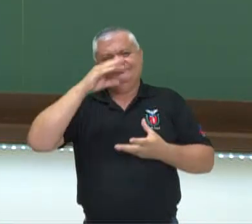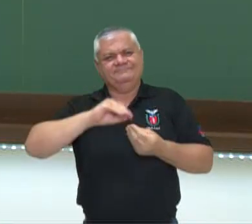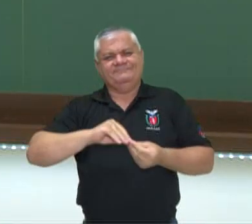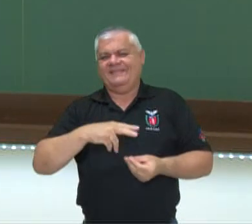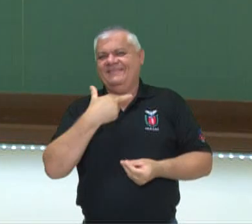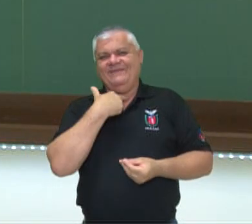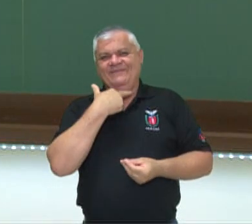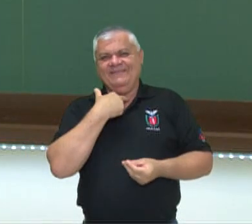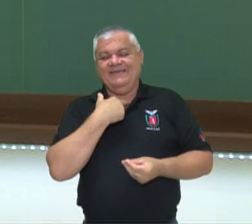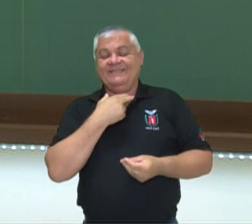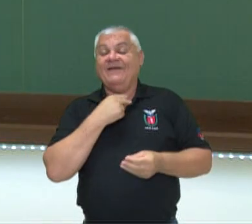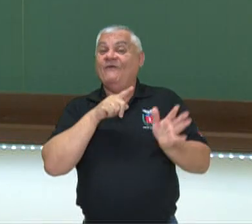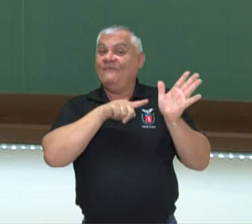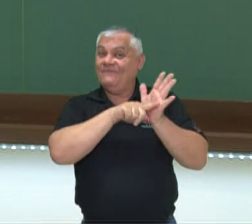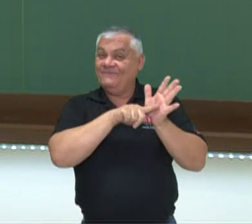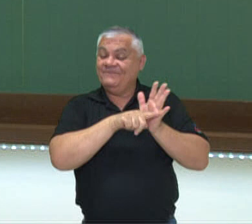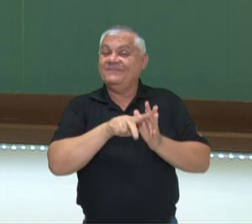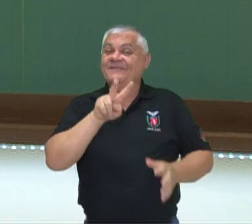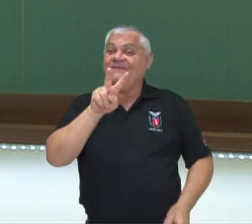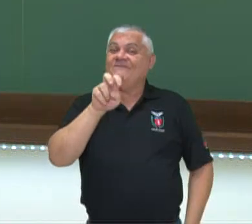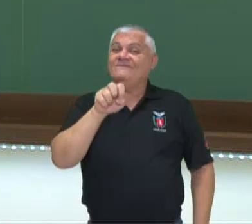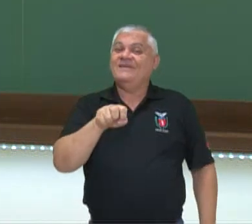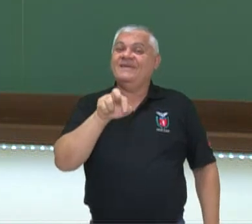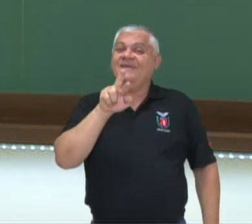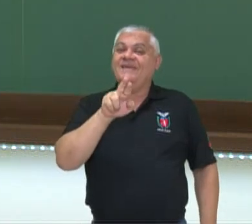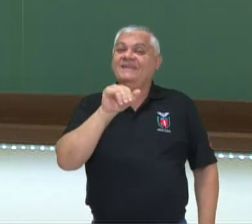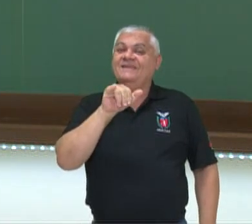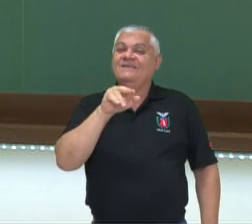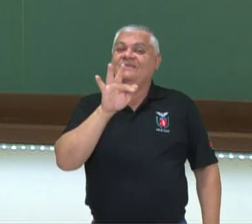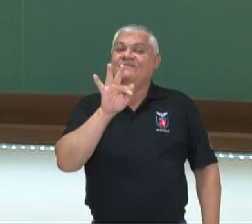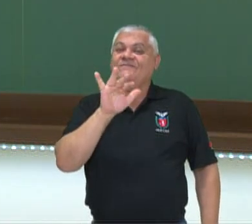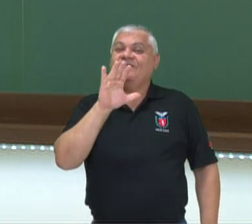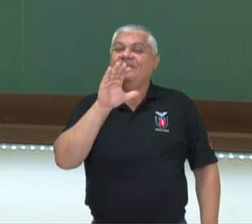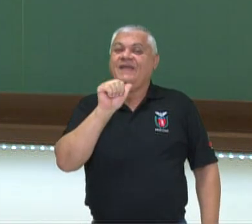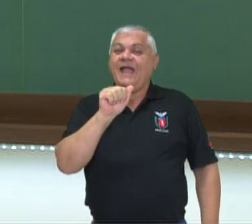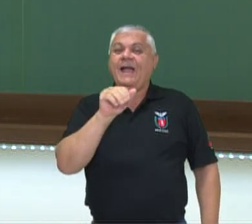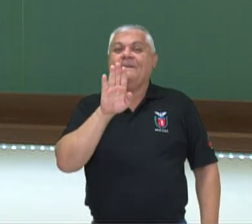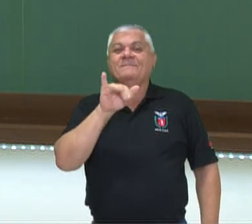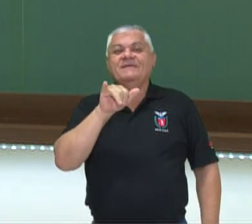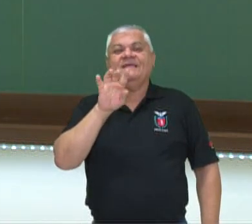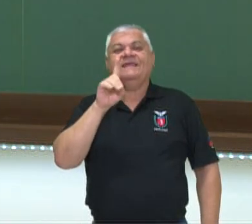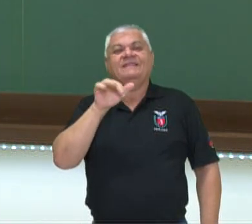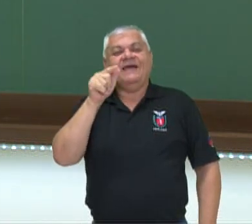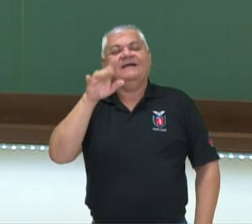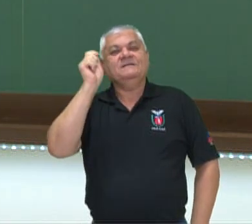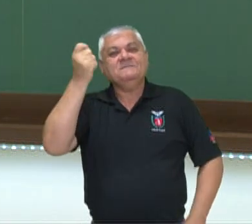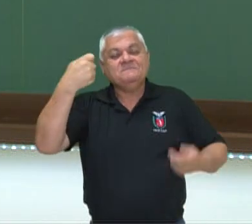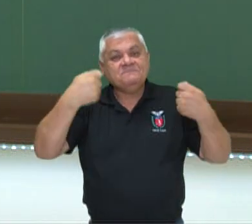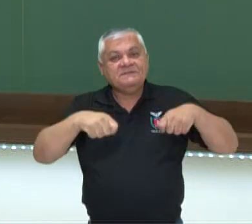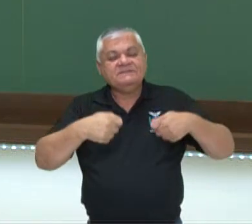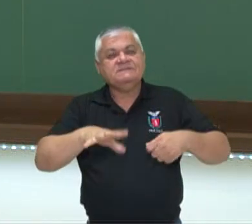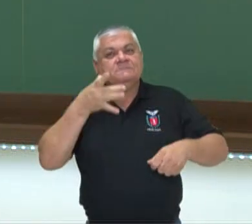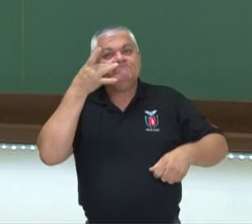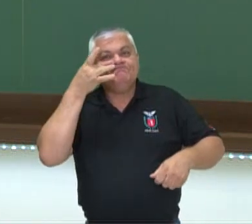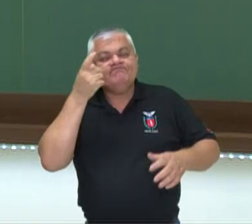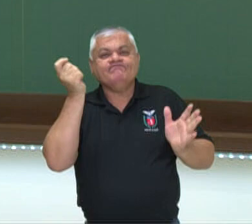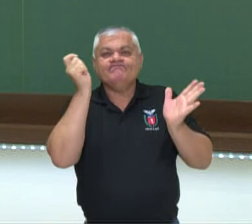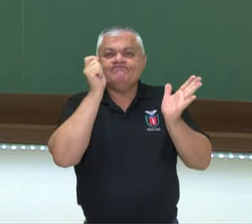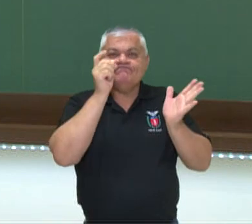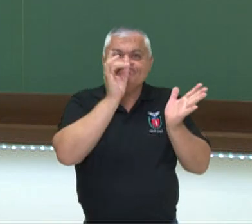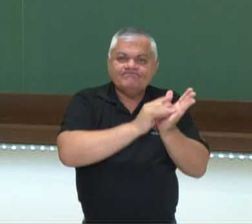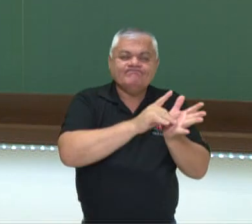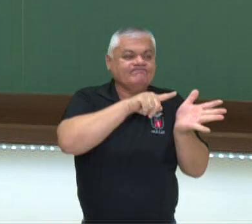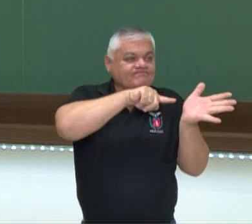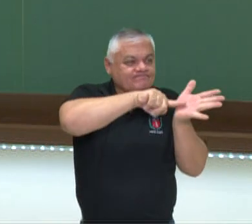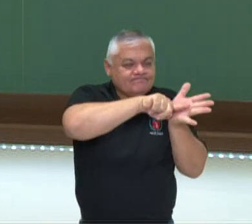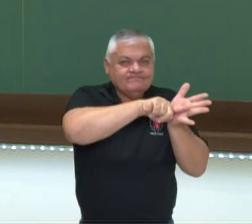o critério da verificabilidade é justamente isso, a observação necessária para que a gente compreenda algo como uma